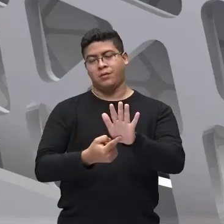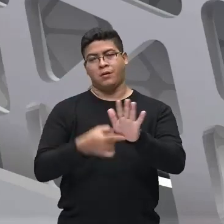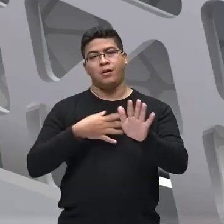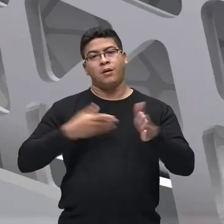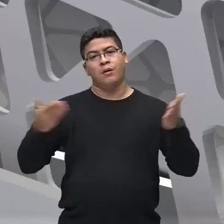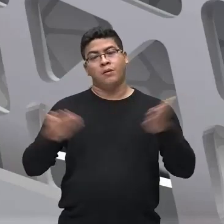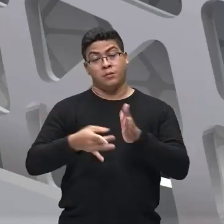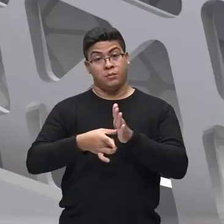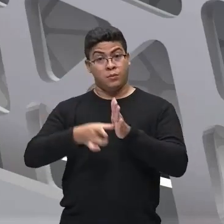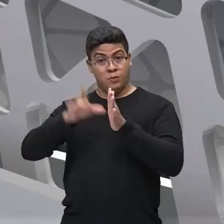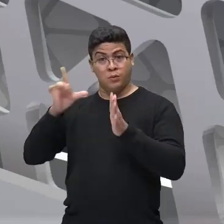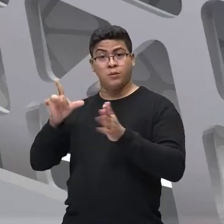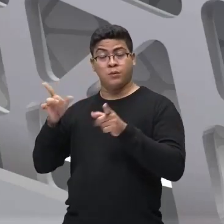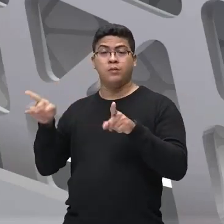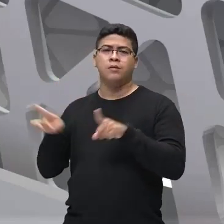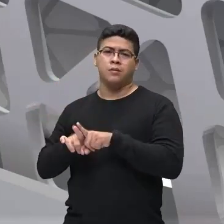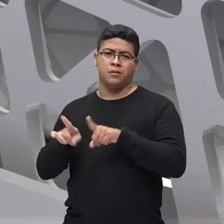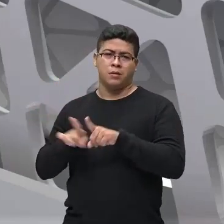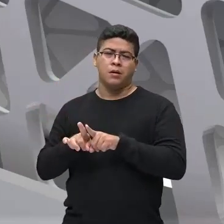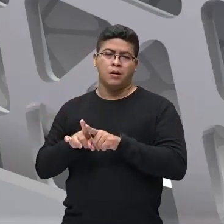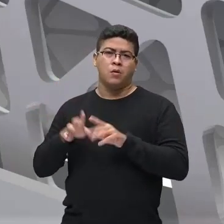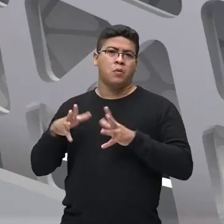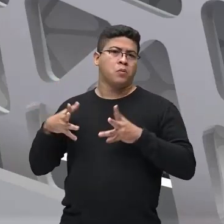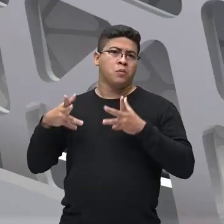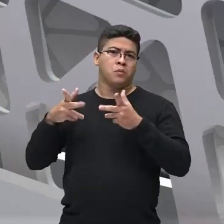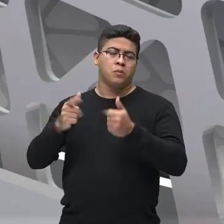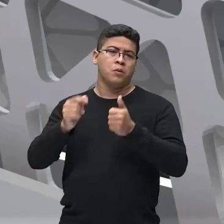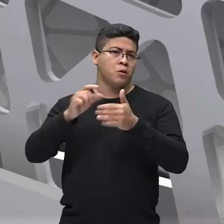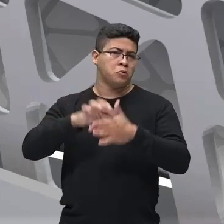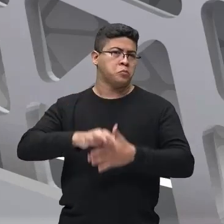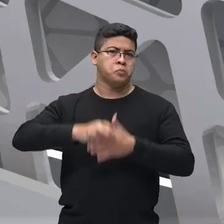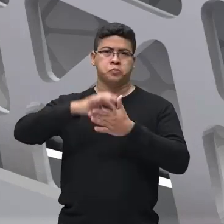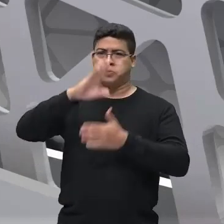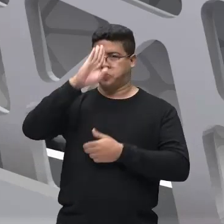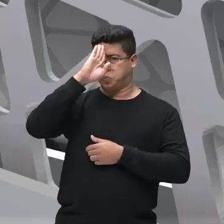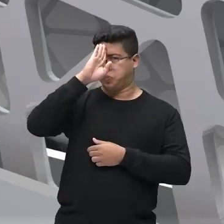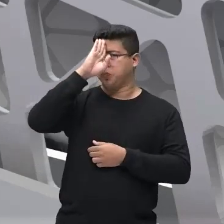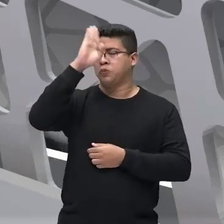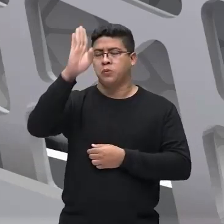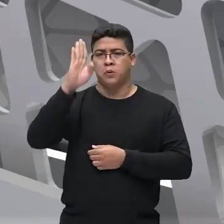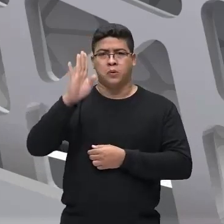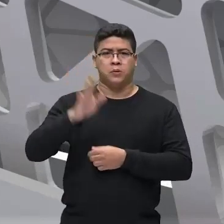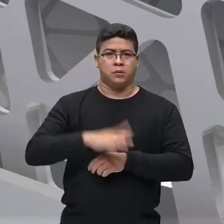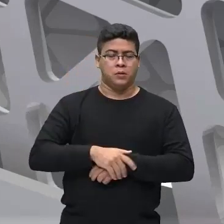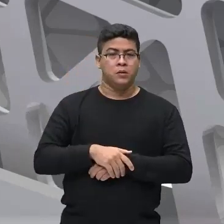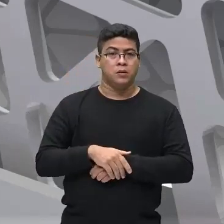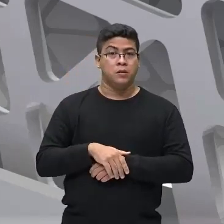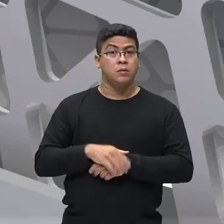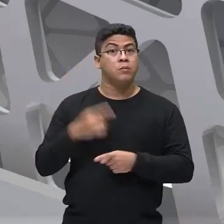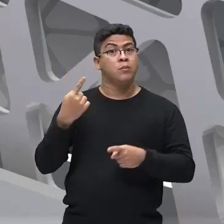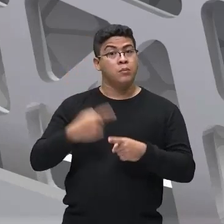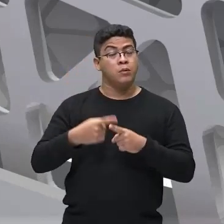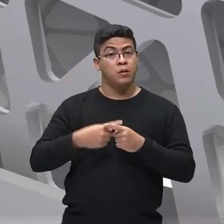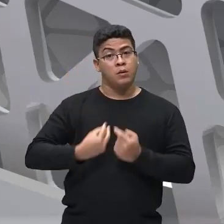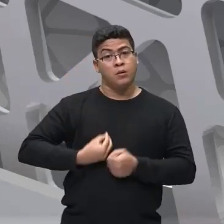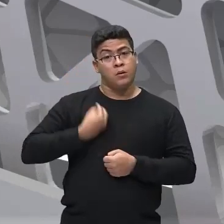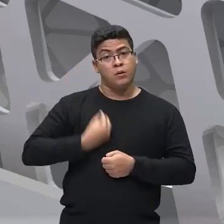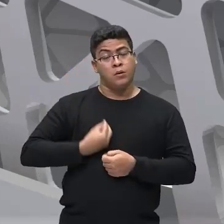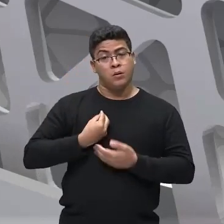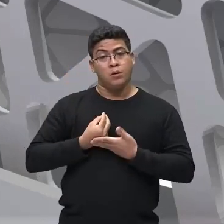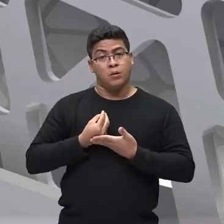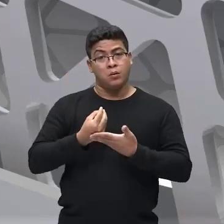aula passada, muitos se tornaram mártires desconhecidos, porque deram a sua